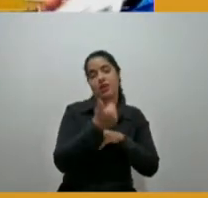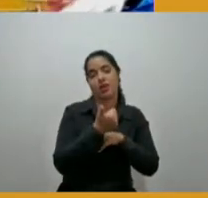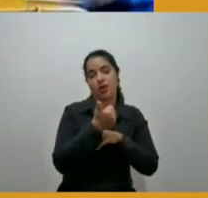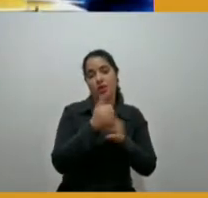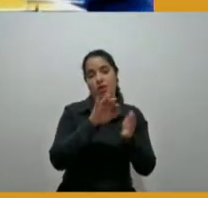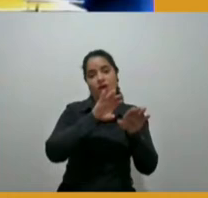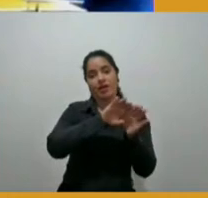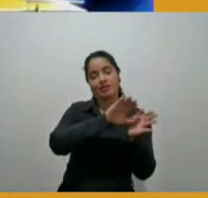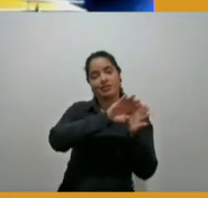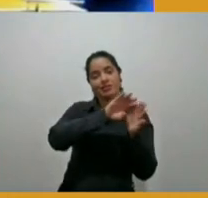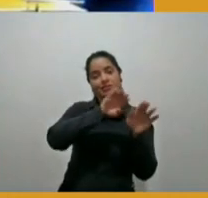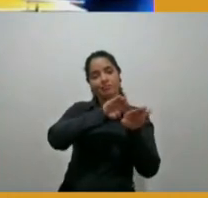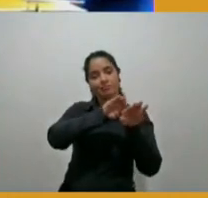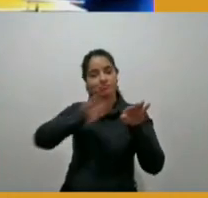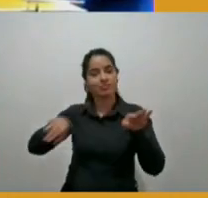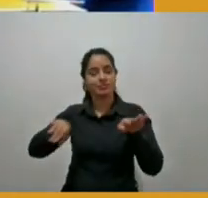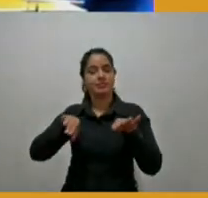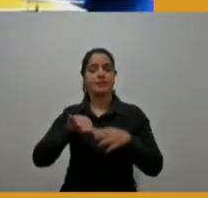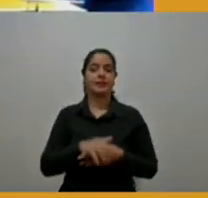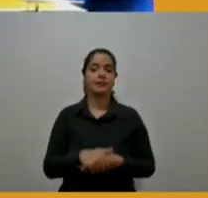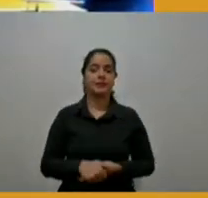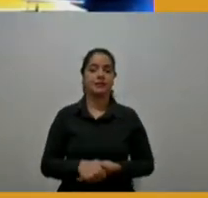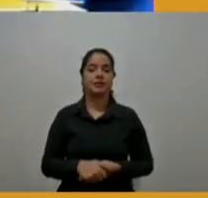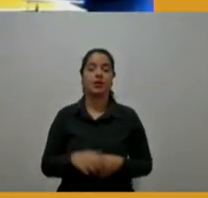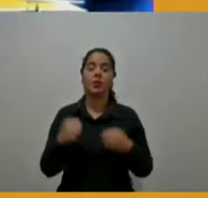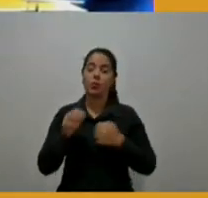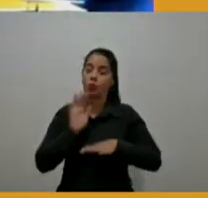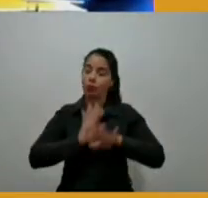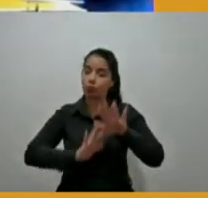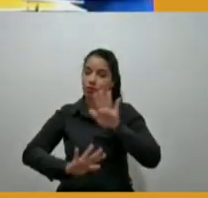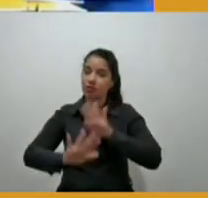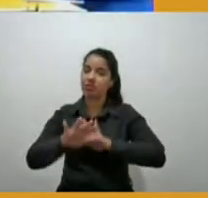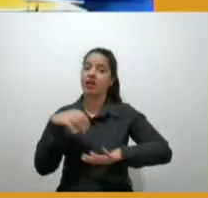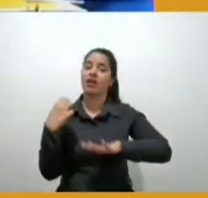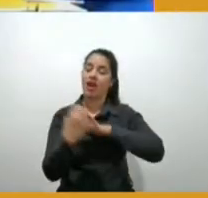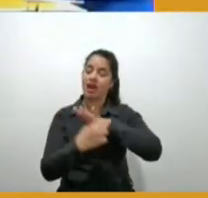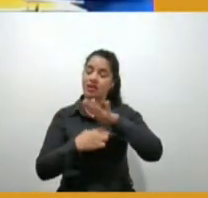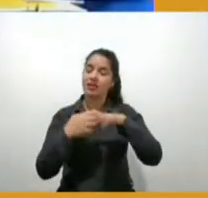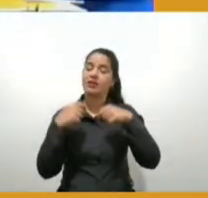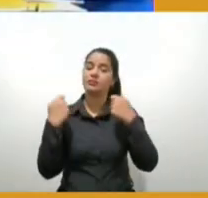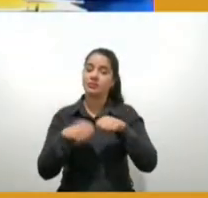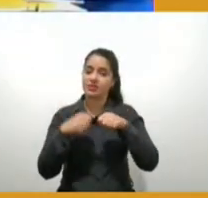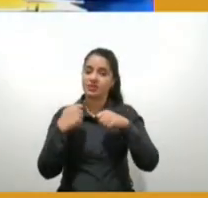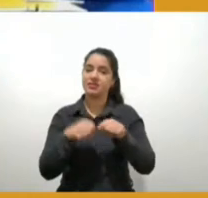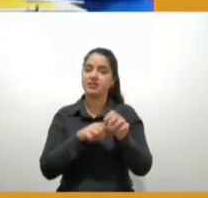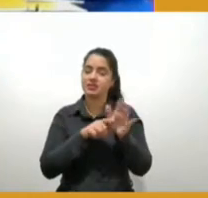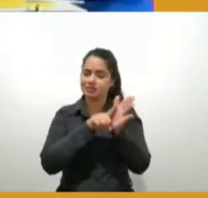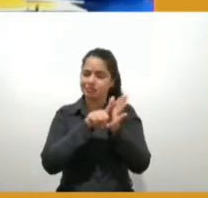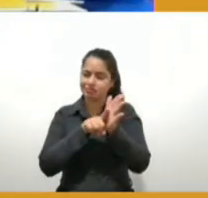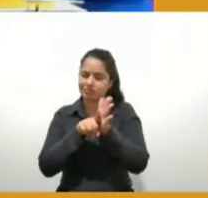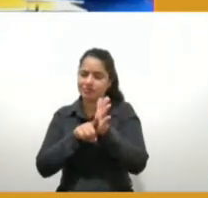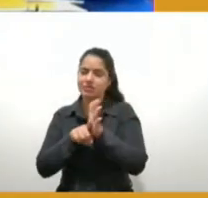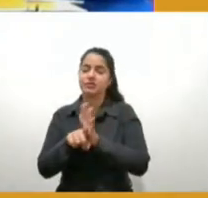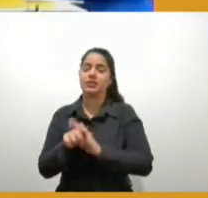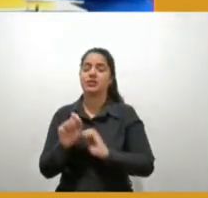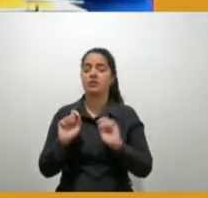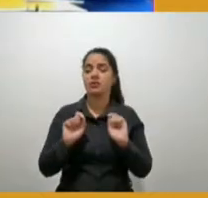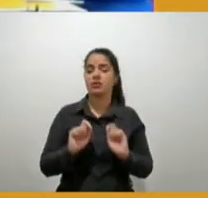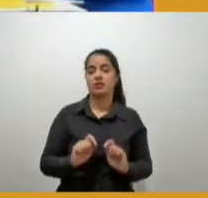nós temos que ter muita cautela, e as empresas precisam examinar este aspecto, em que tem